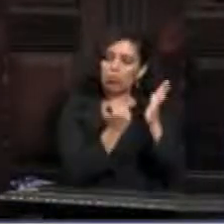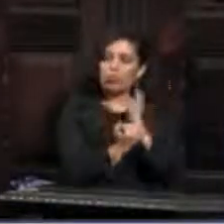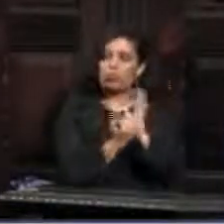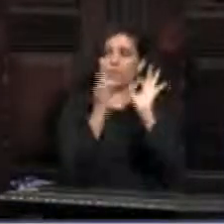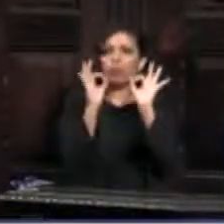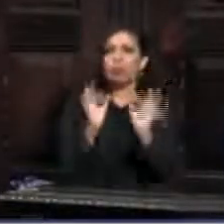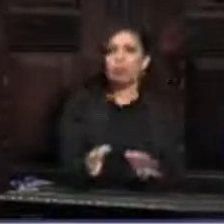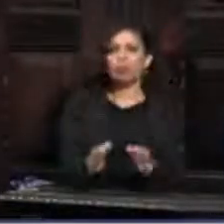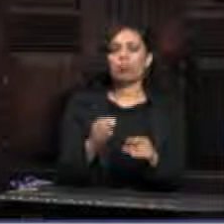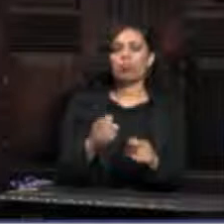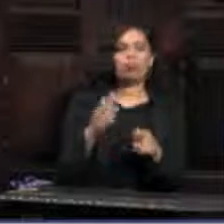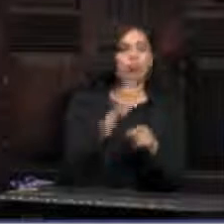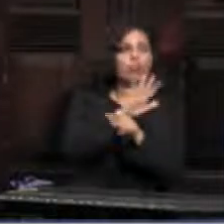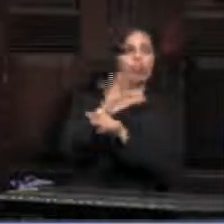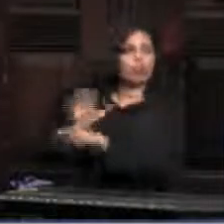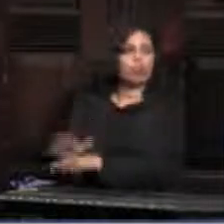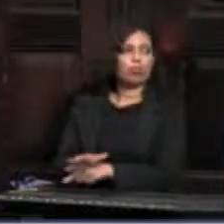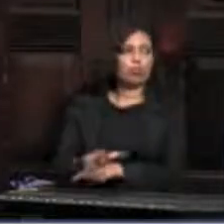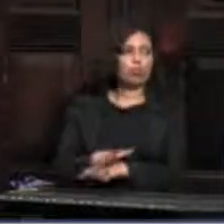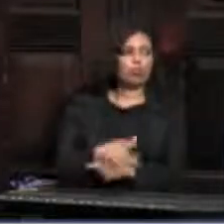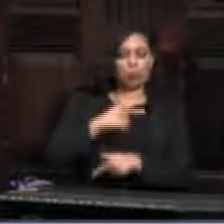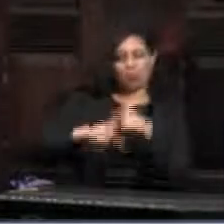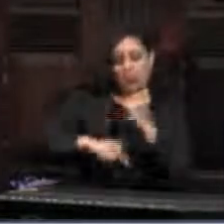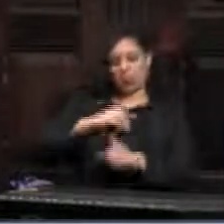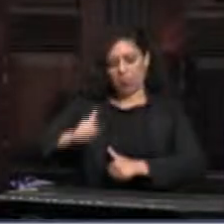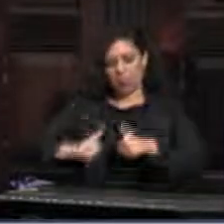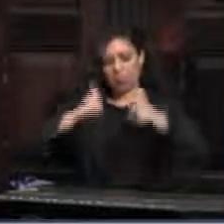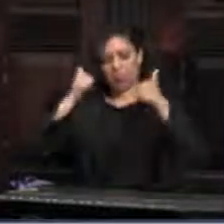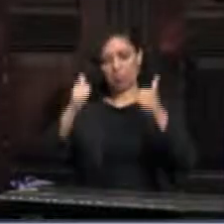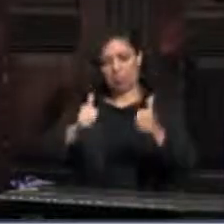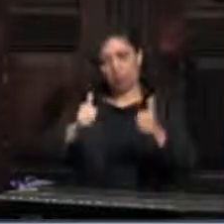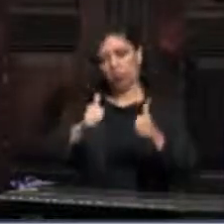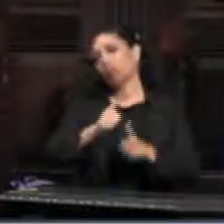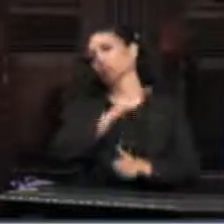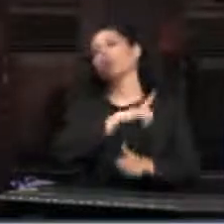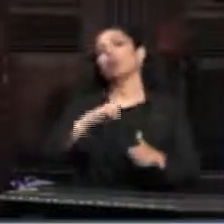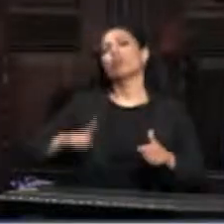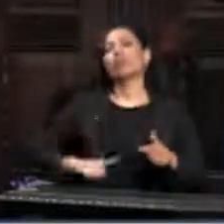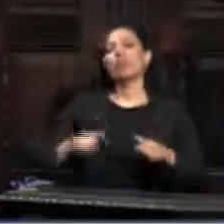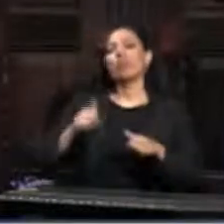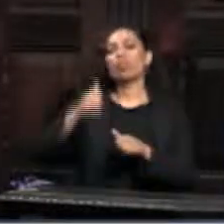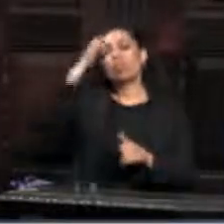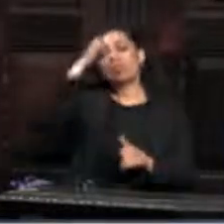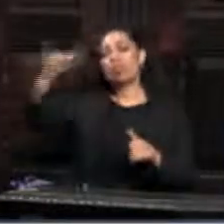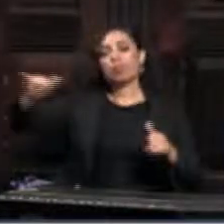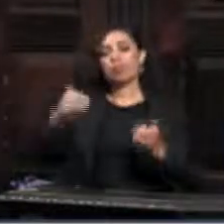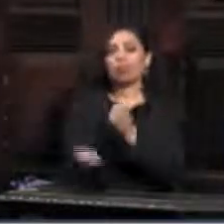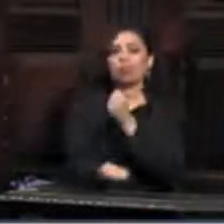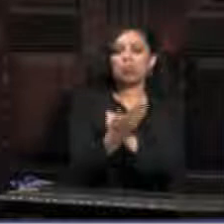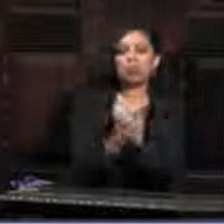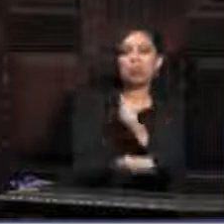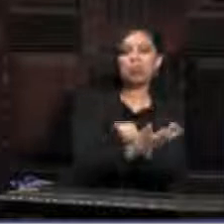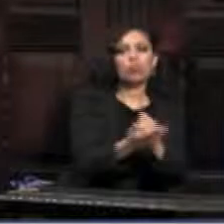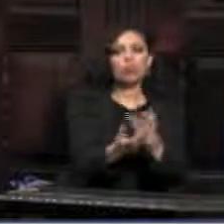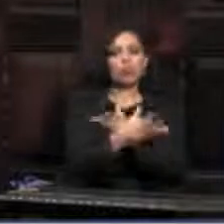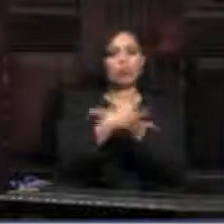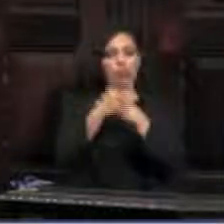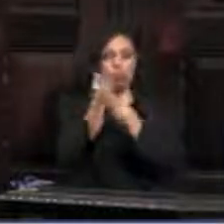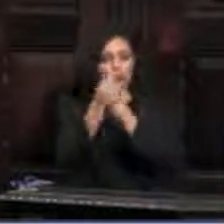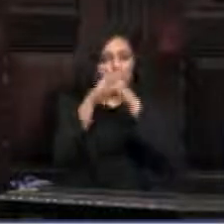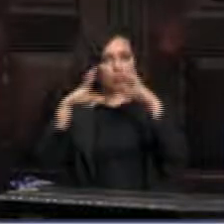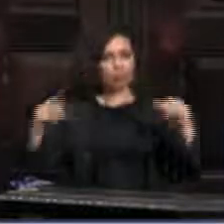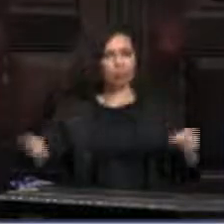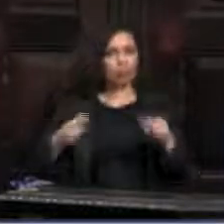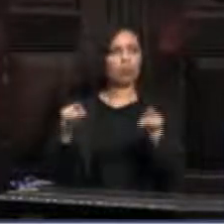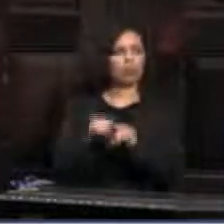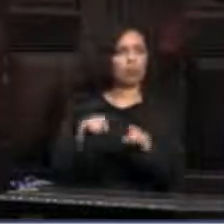específicos para garantir o bom funcionamento da máquina pública, para evitar desvios e, principalmente, para garantir